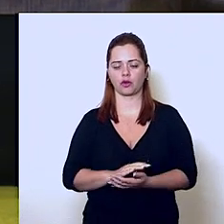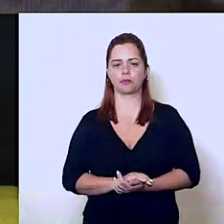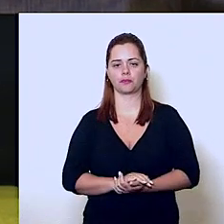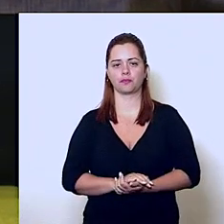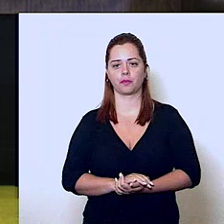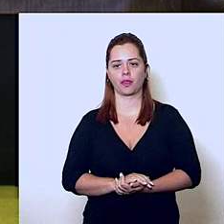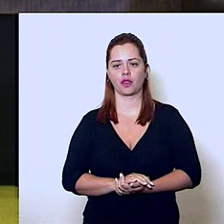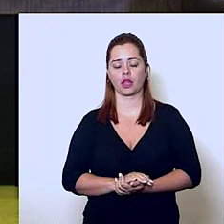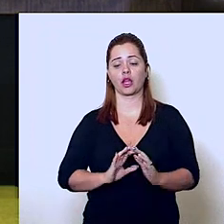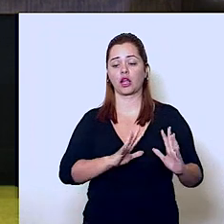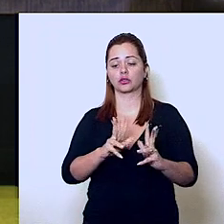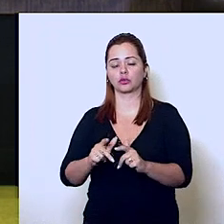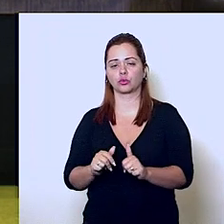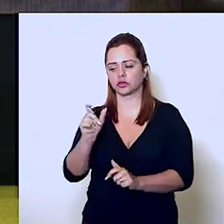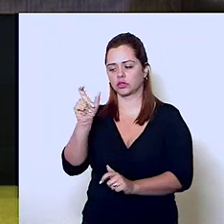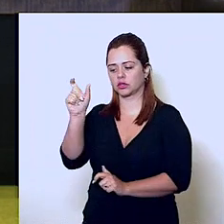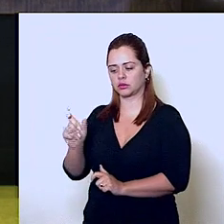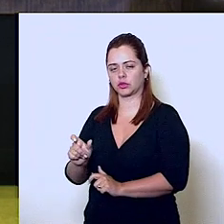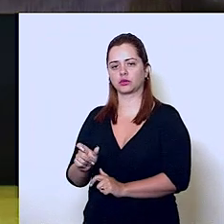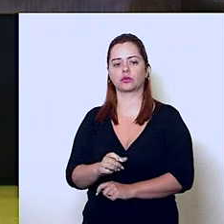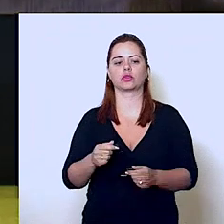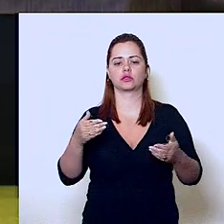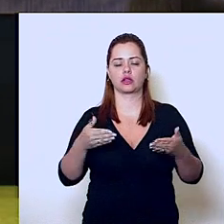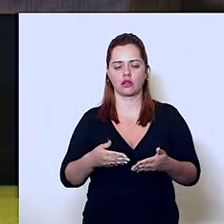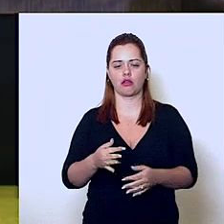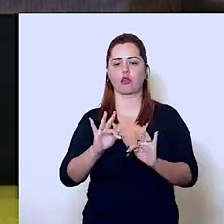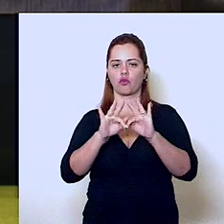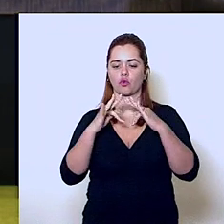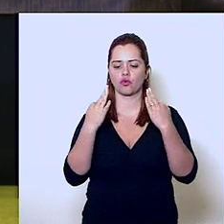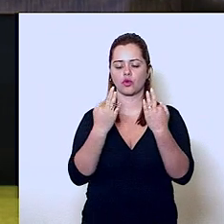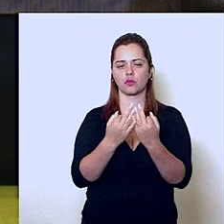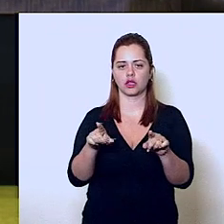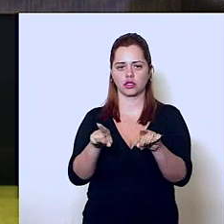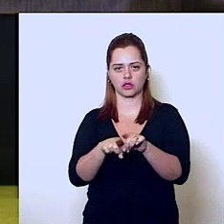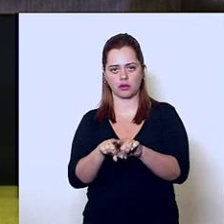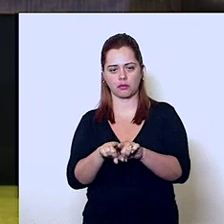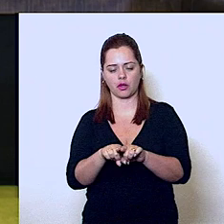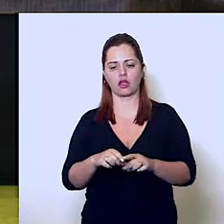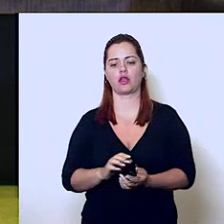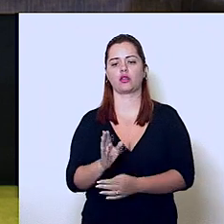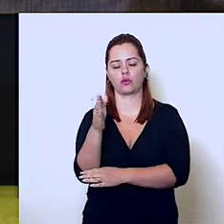presentes, familiares do embaixador, vendo aqui Tota, João Pedro,